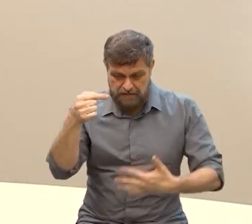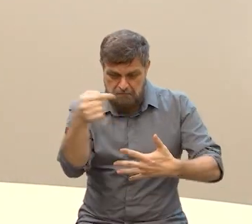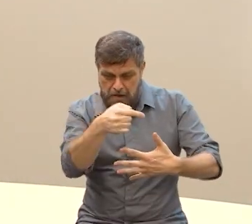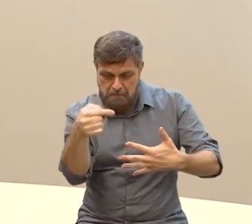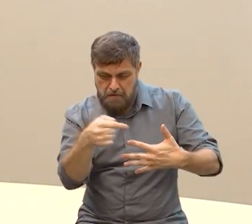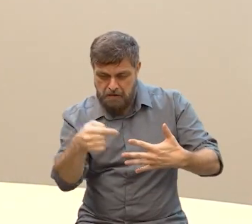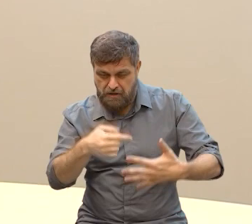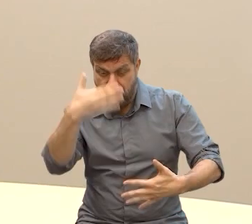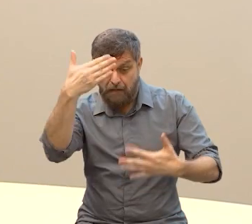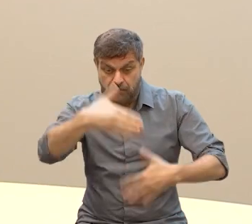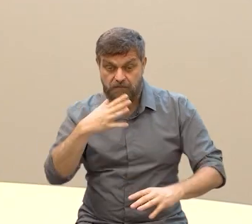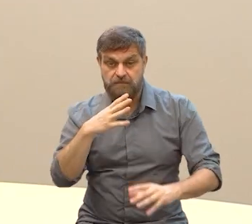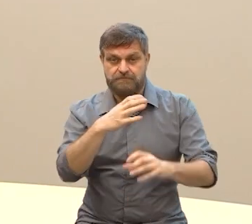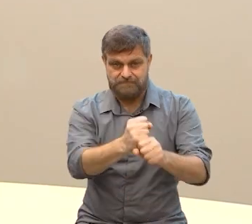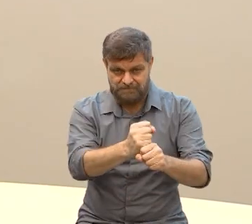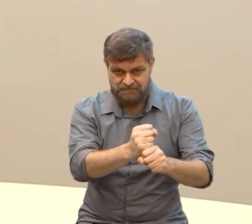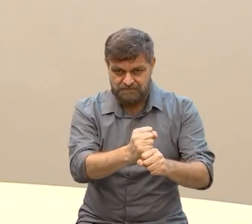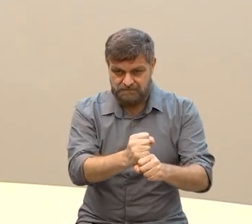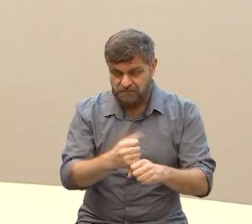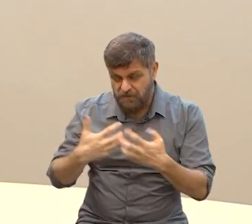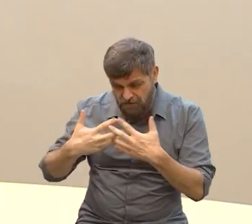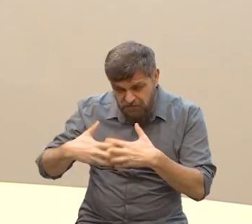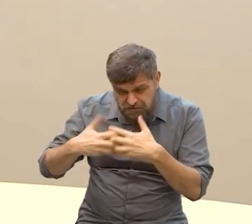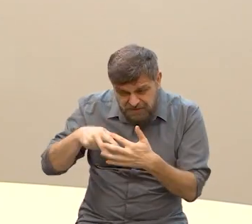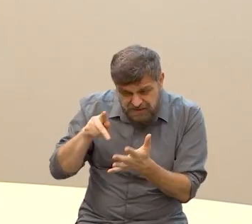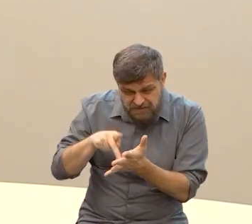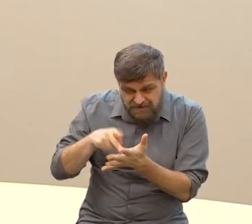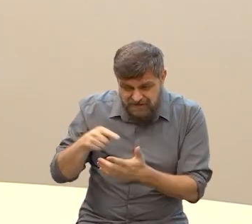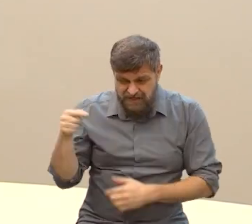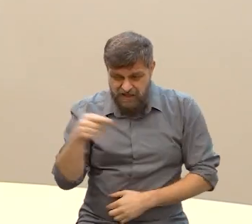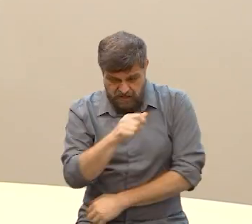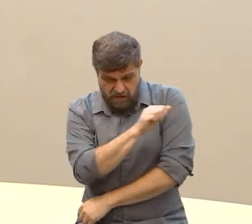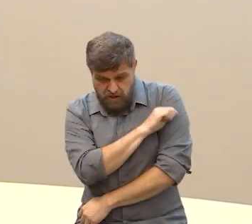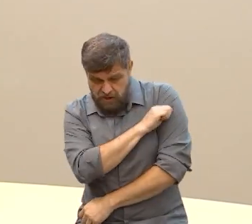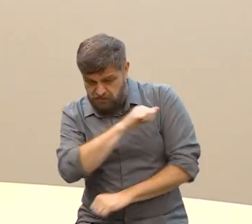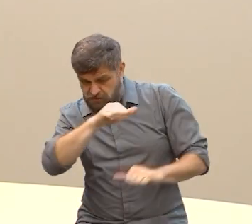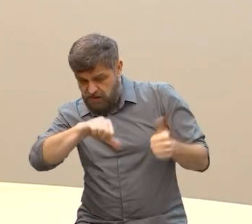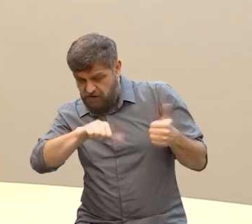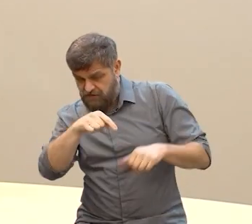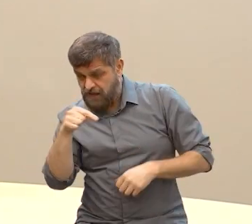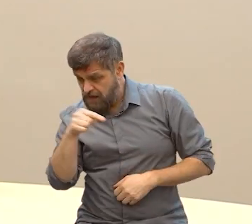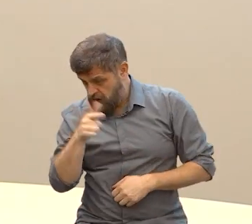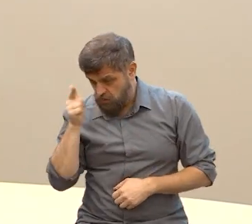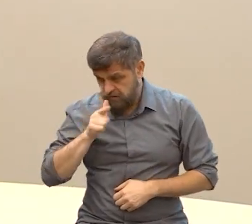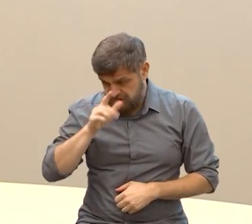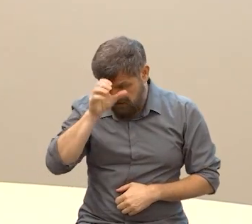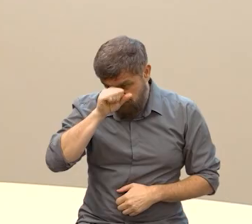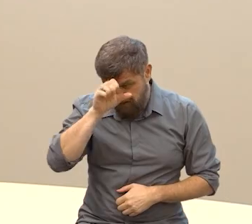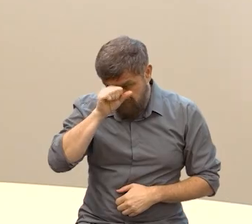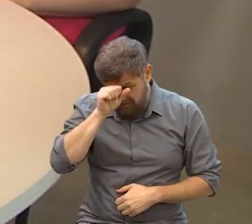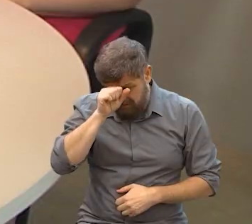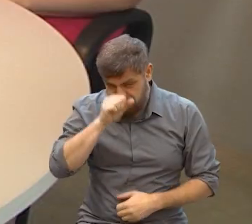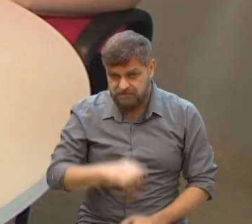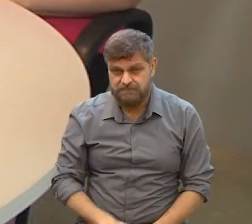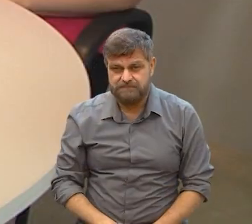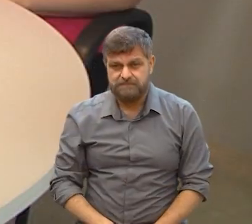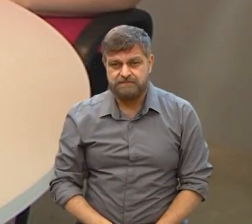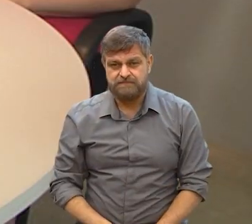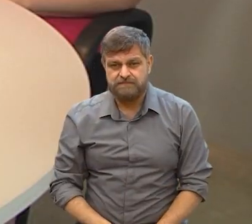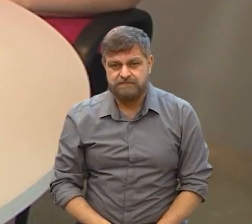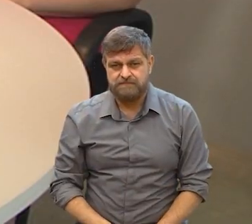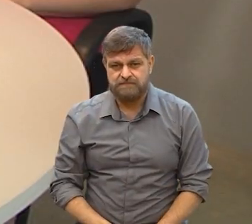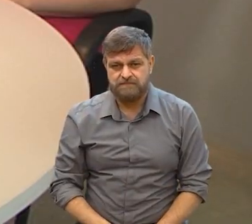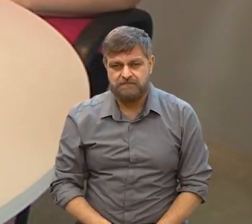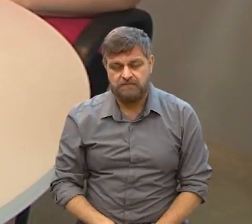avaliação somativa. Isso é eficiente realmente para dizer se aquele aluno está desempenhando bem, se ele está aprendendo? Bom, acho que